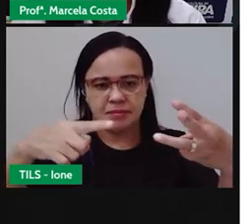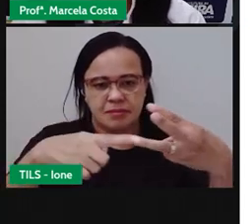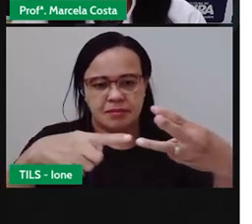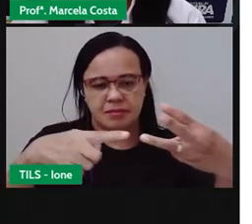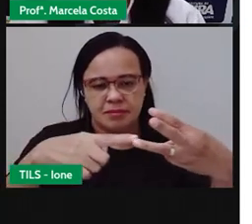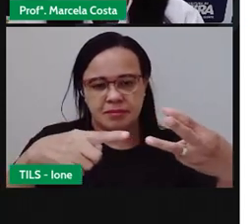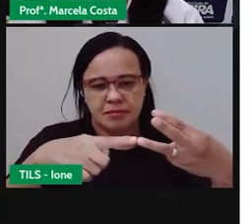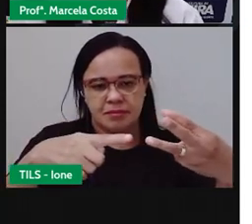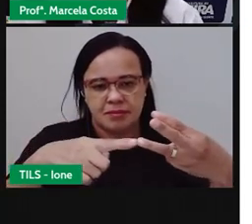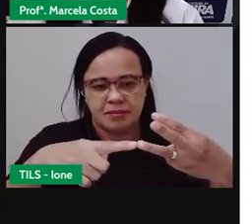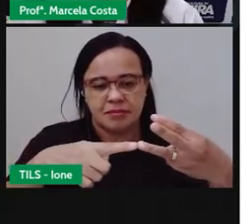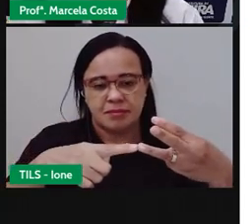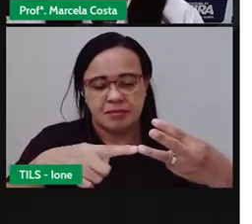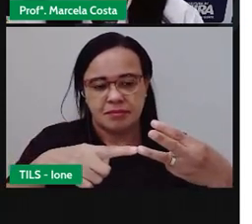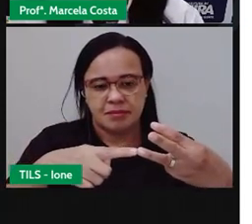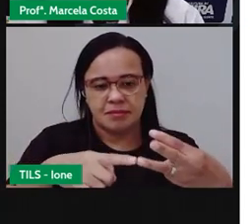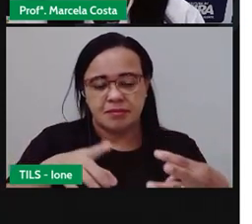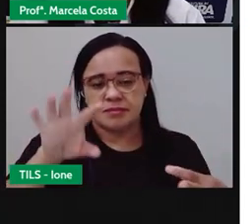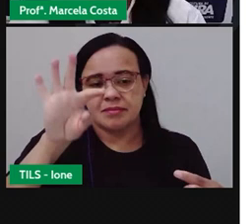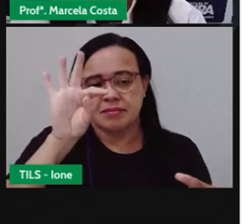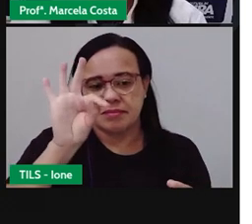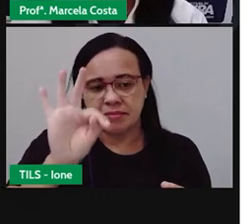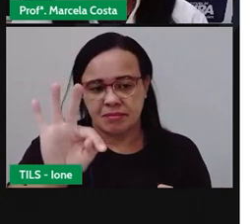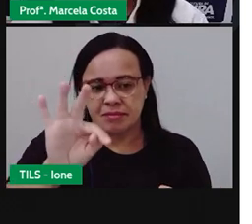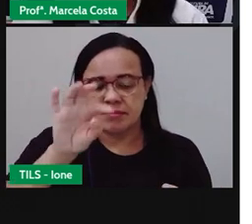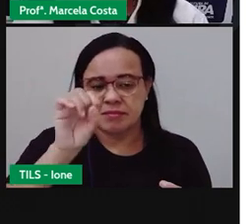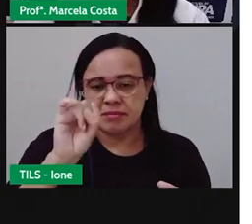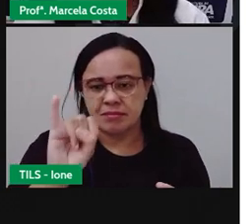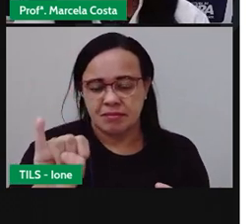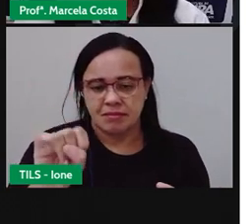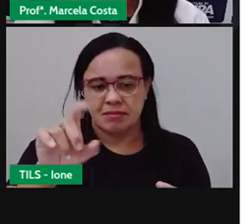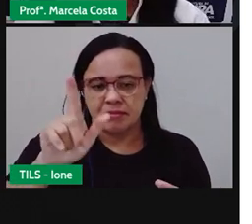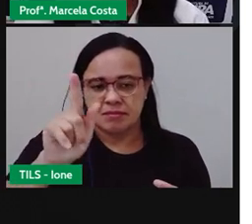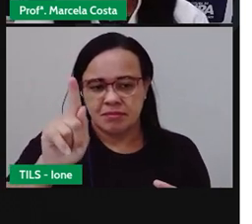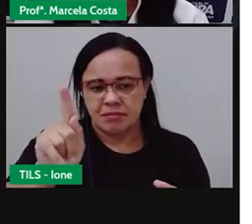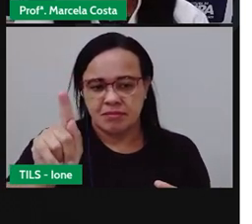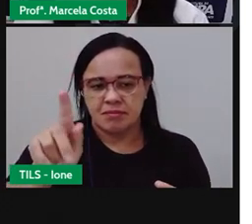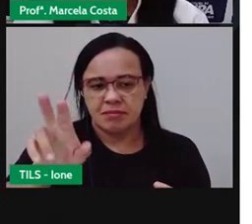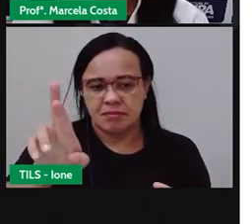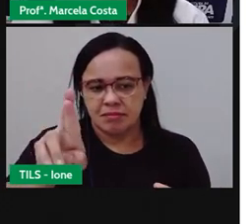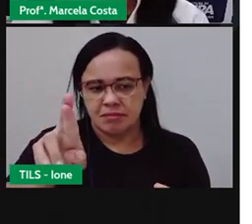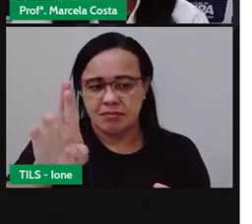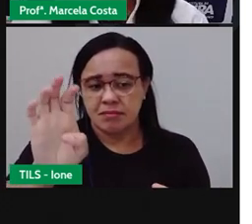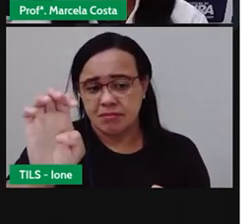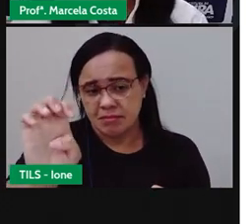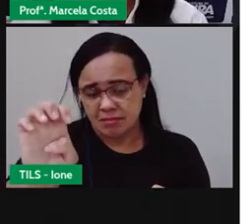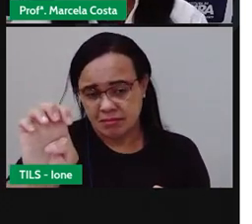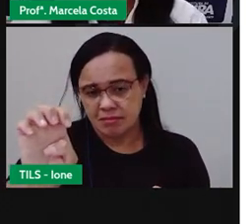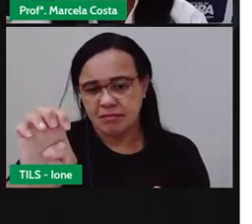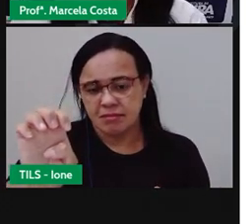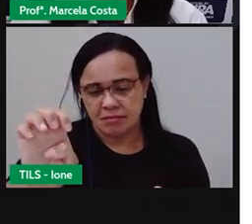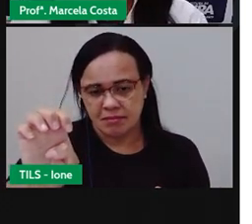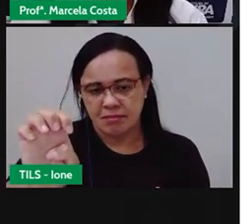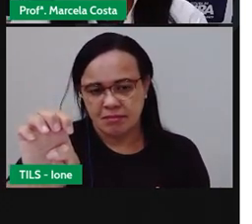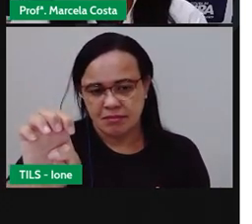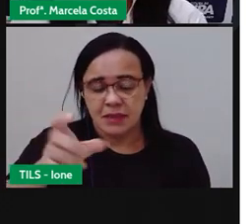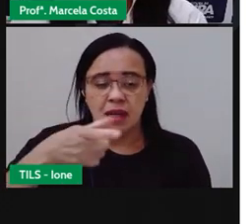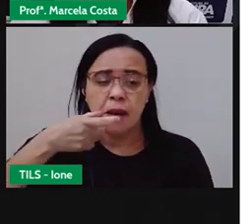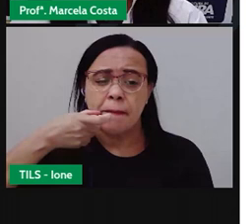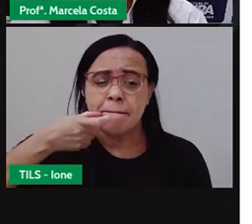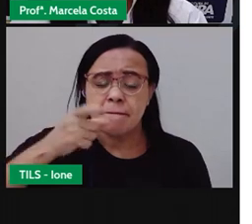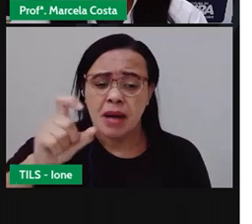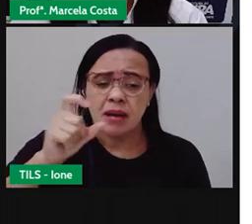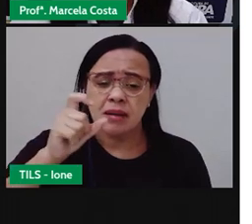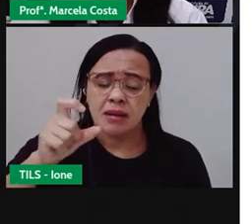e agora a gente tem aqui ó tigre tigre e olha para essa palavra